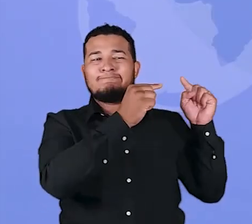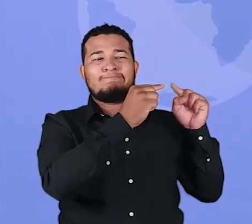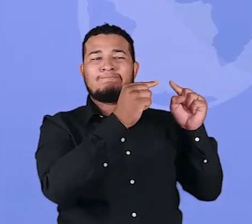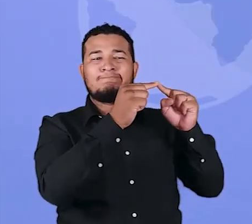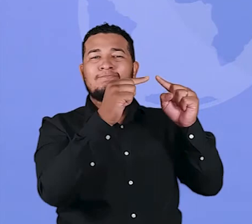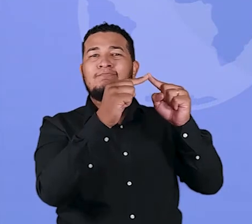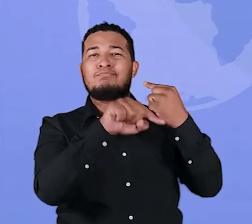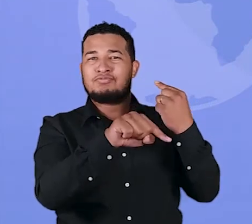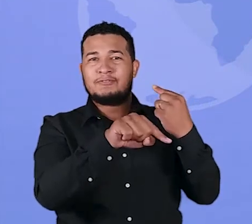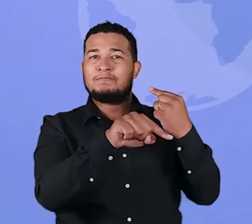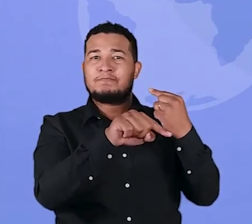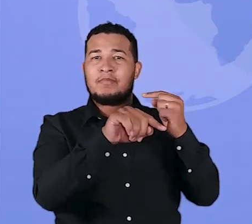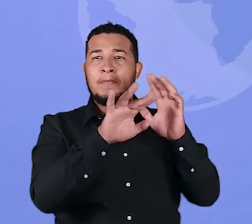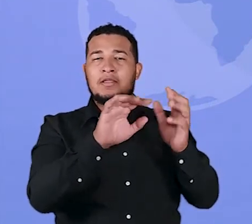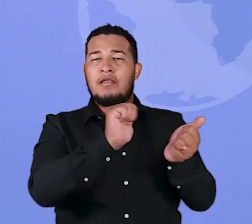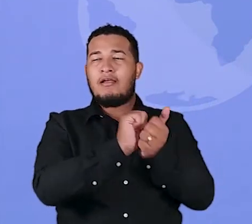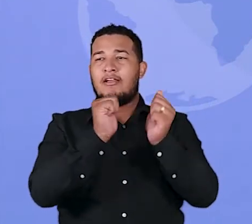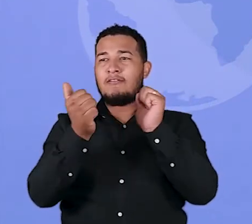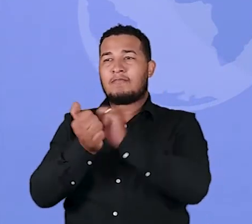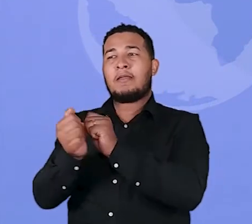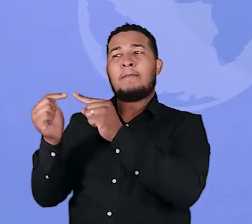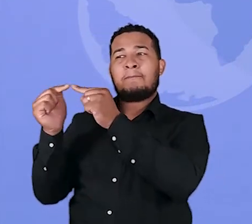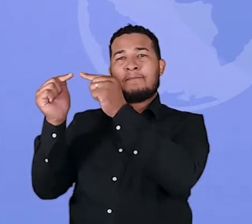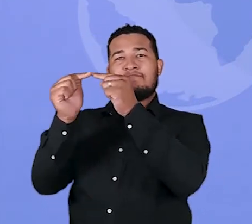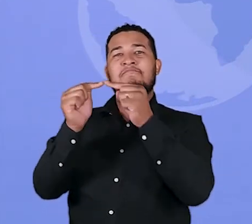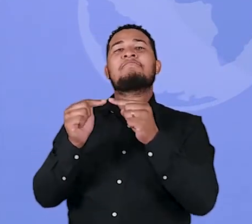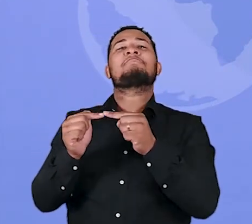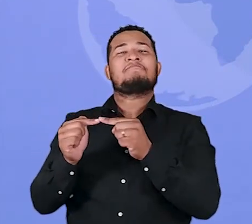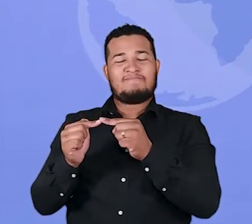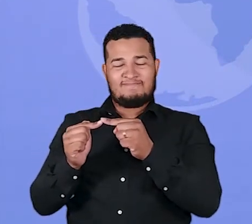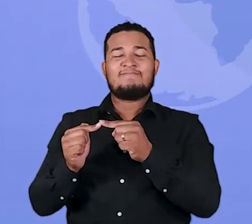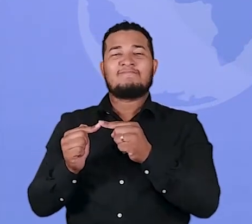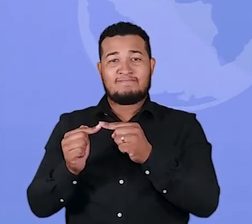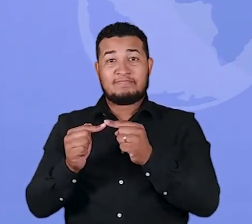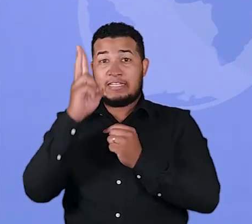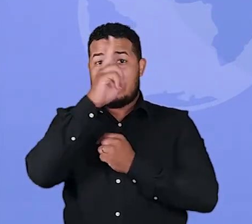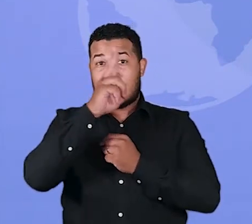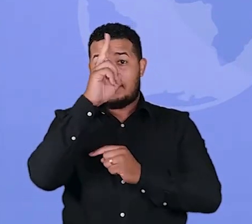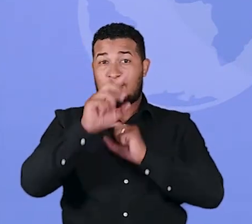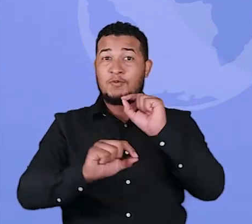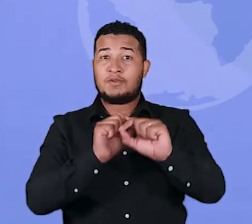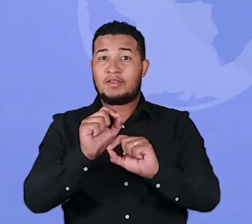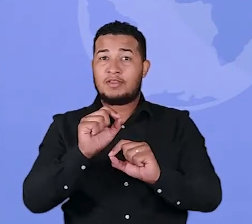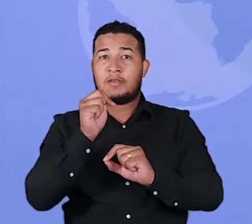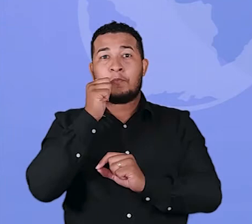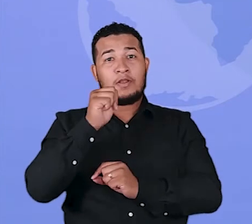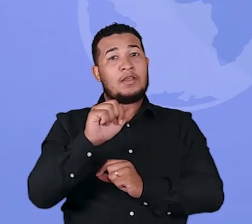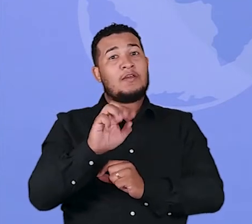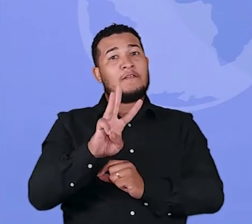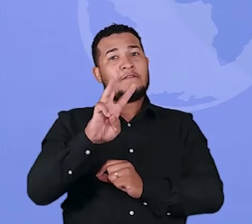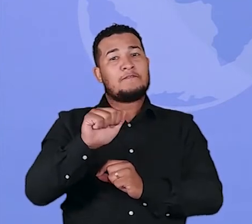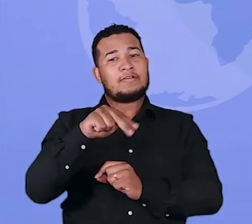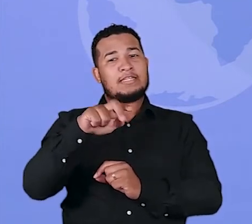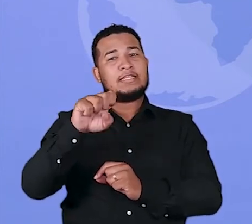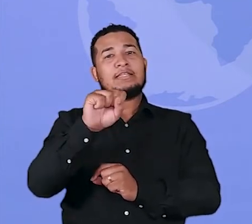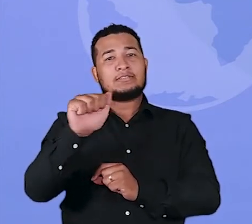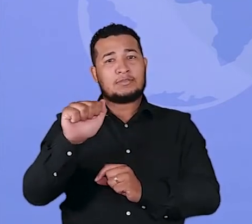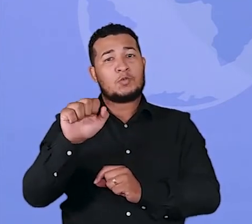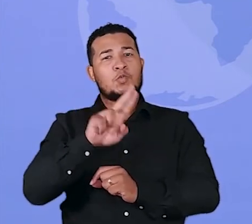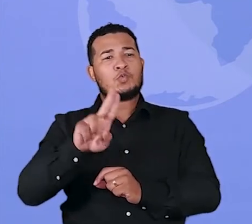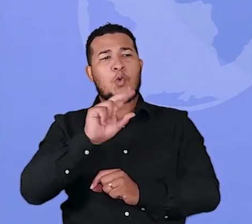sem coesão. E aí, quando a gente corrige, fica tudo certinho, tudo bonitinho. Lembrando que a Vanessa aí utilizou